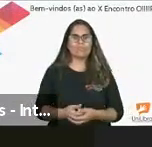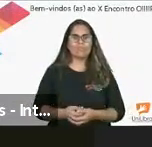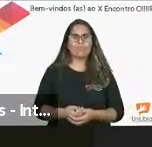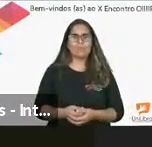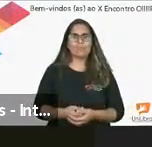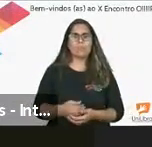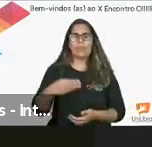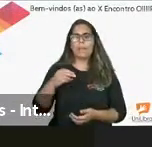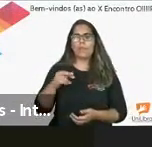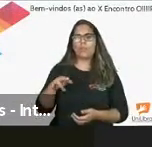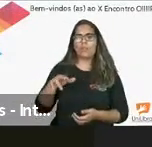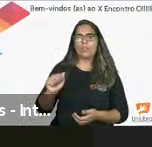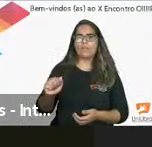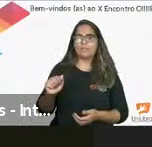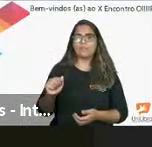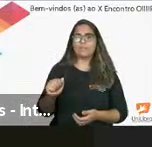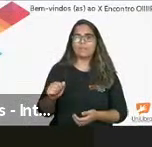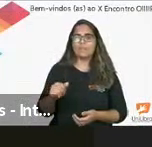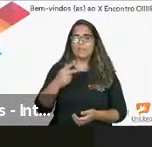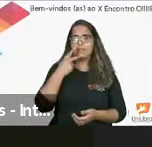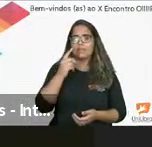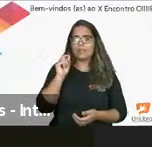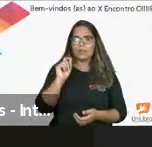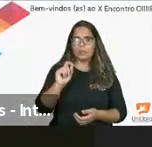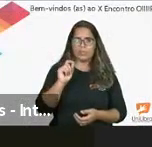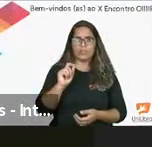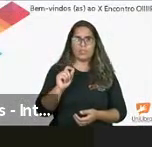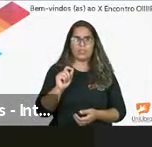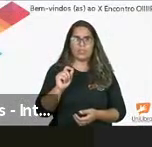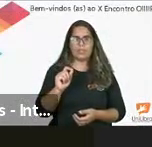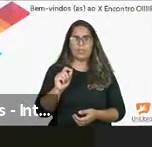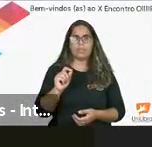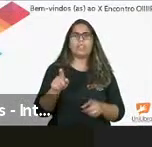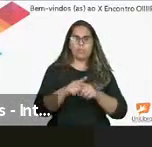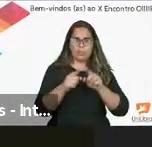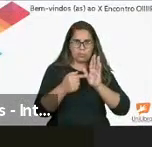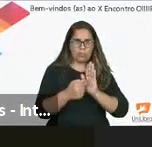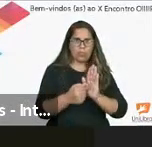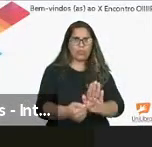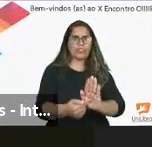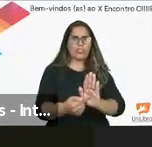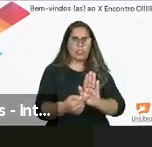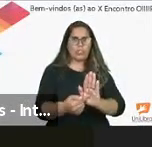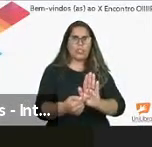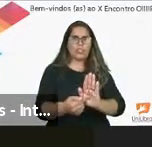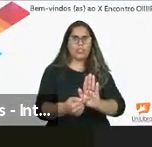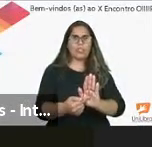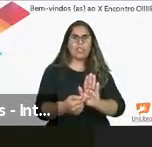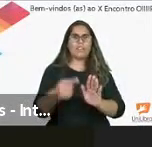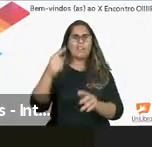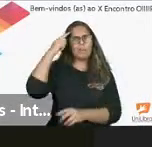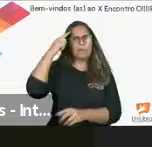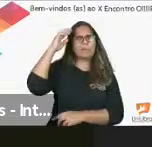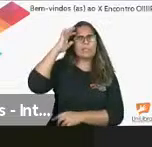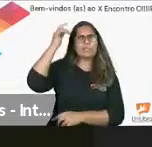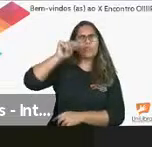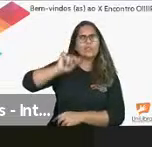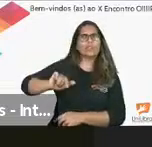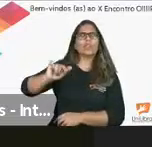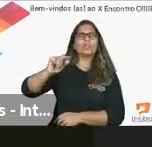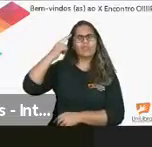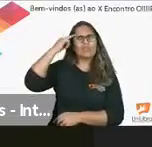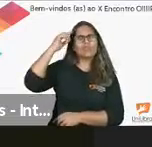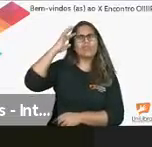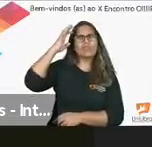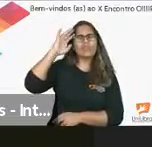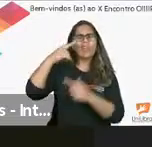Maturana vai falar e vai mostrar e vai repensar a questão